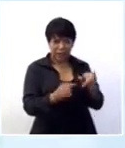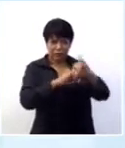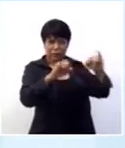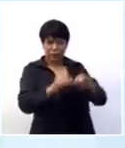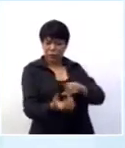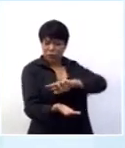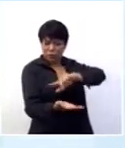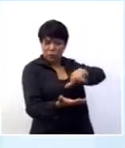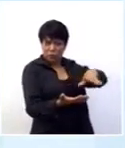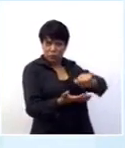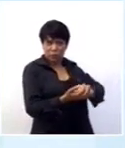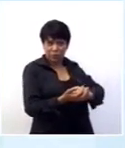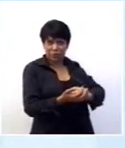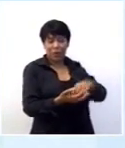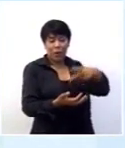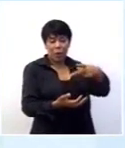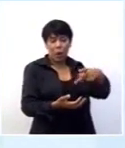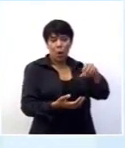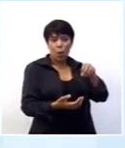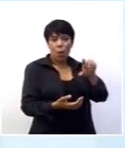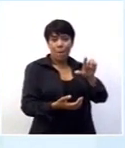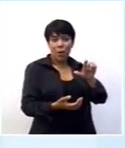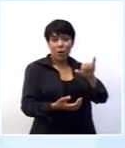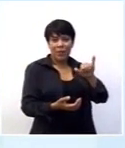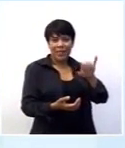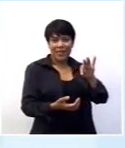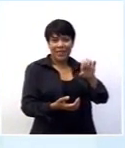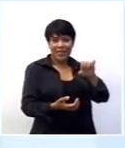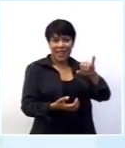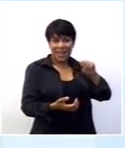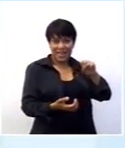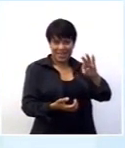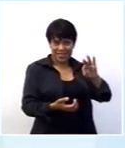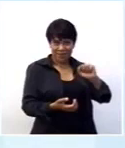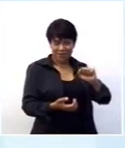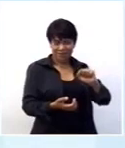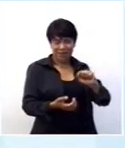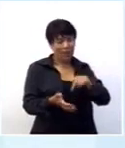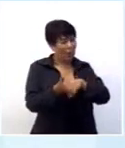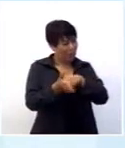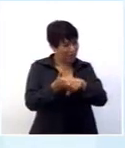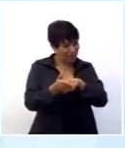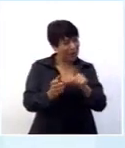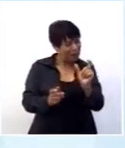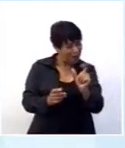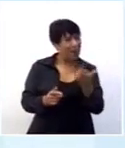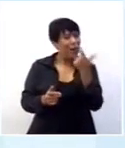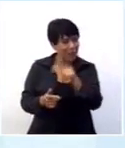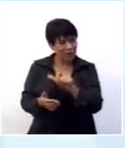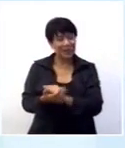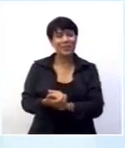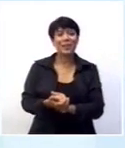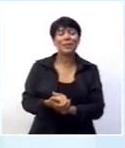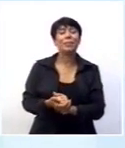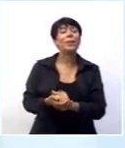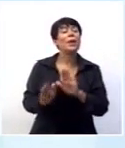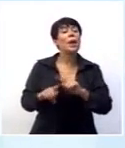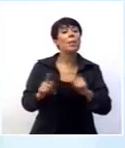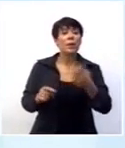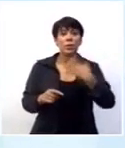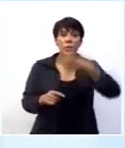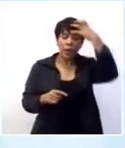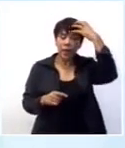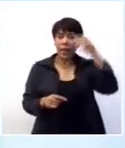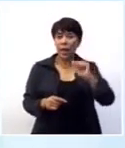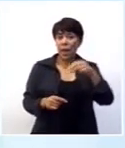de mono. Poli e vários, mono um. Olha o estudo das palavras de novo. Bom, o Amós IV ele vai tentar acabar